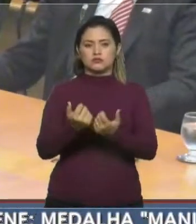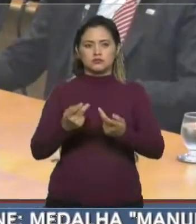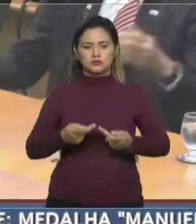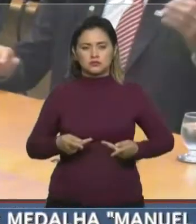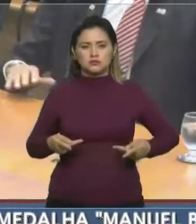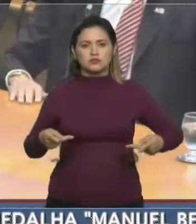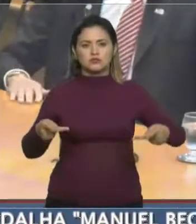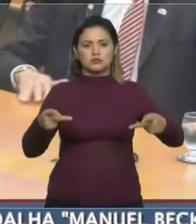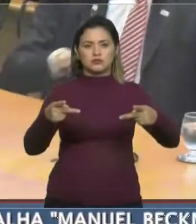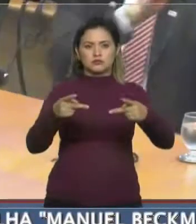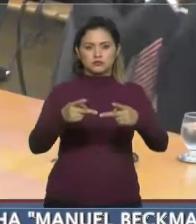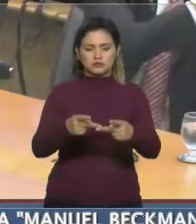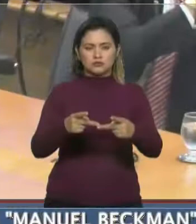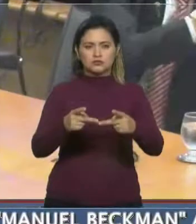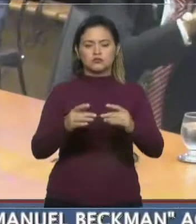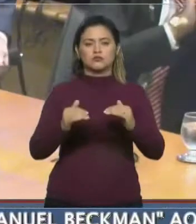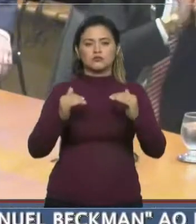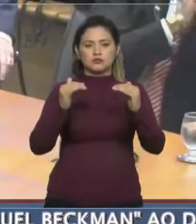Luiz Gonzaga.